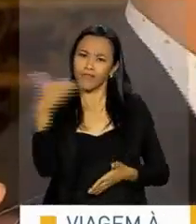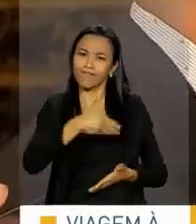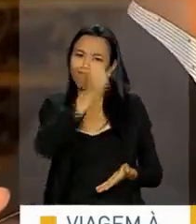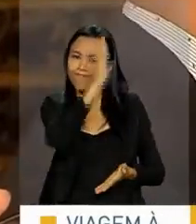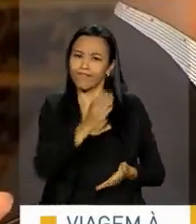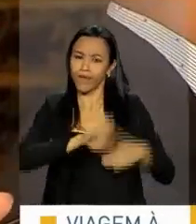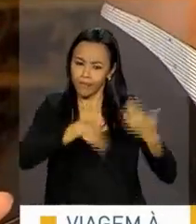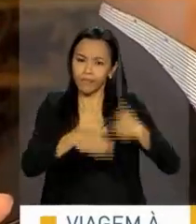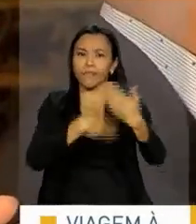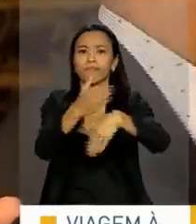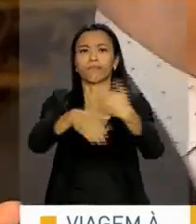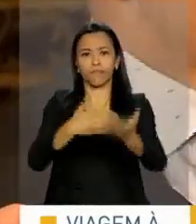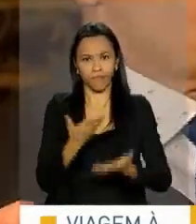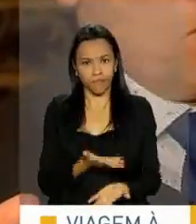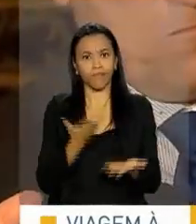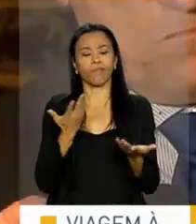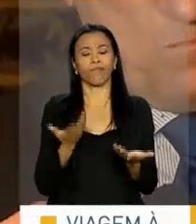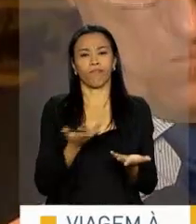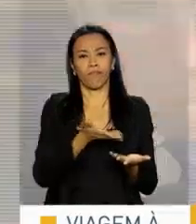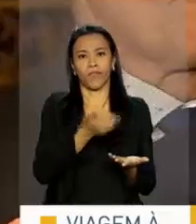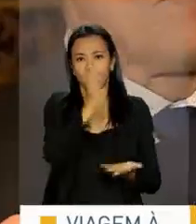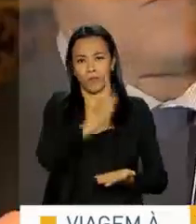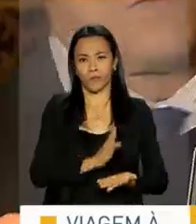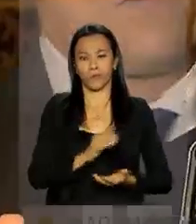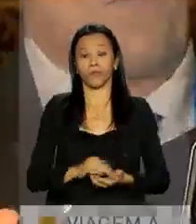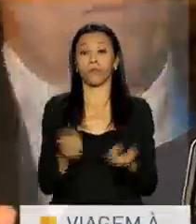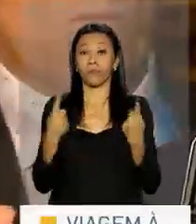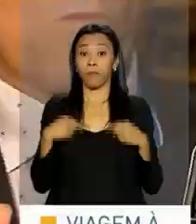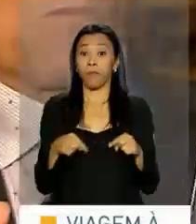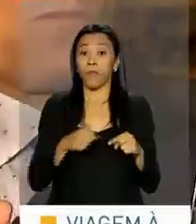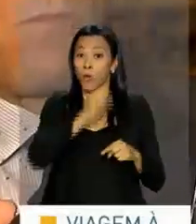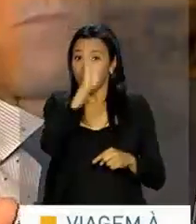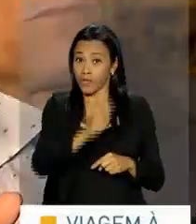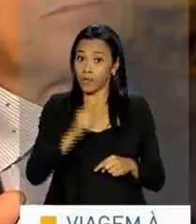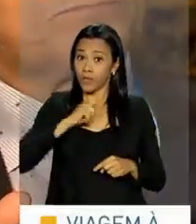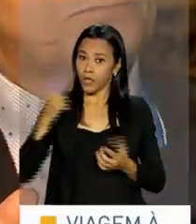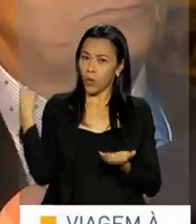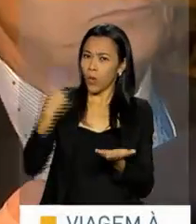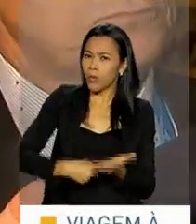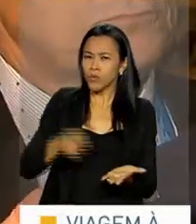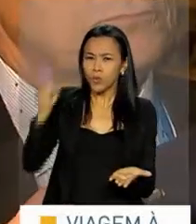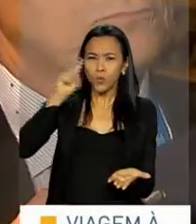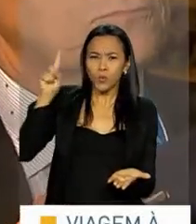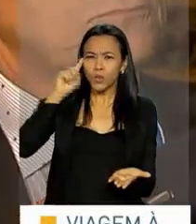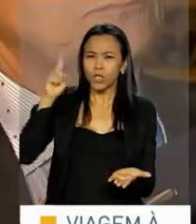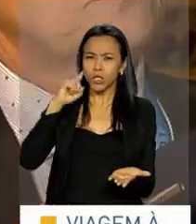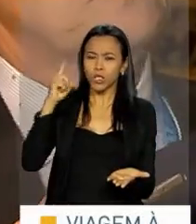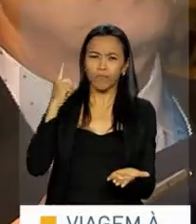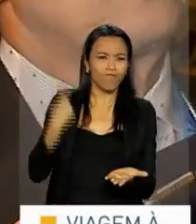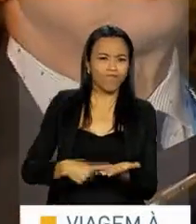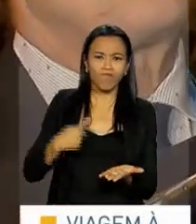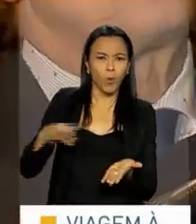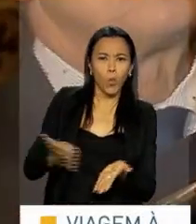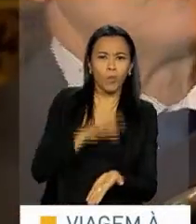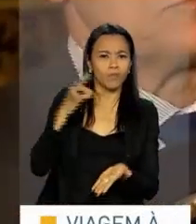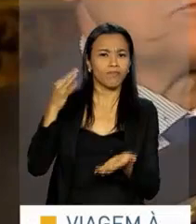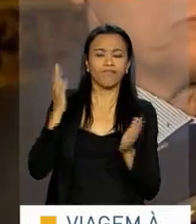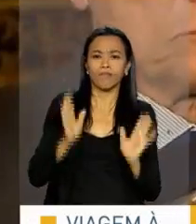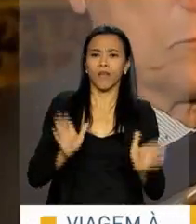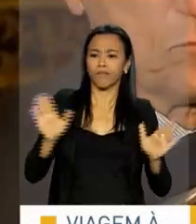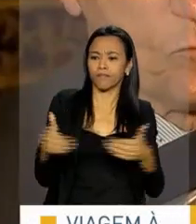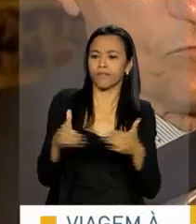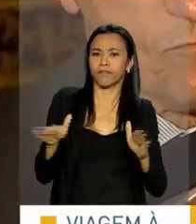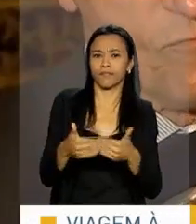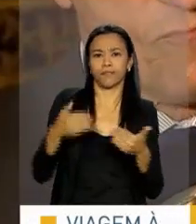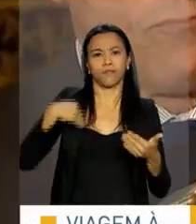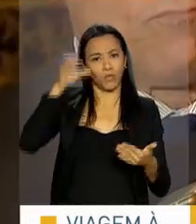o desenvolvimento da infraestrutura brasileira. O Brasil tem acordo com a China. Todo dia são fechados negócios.